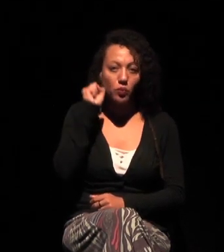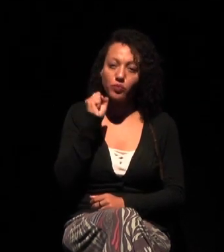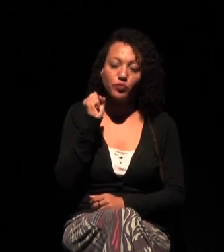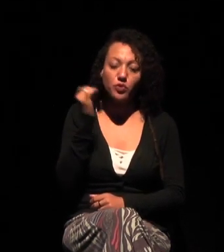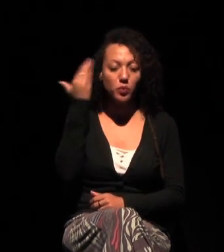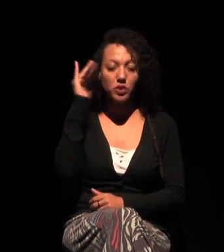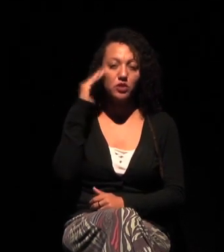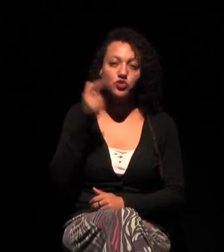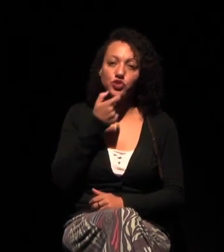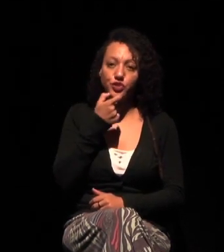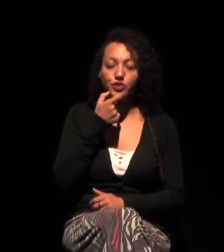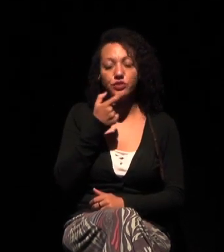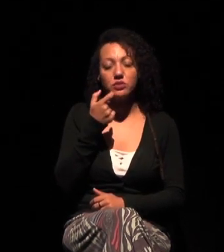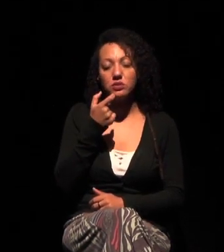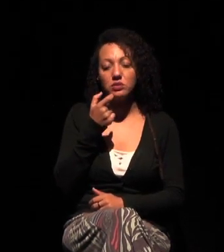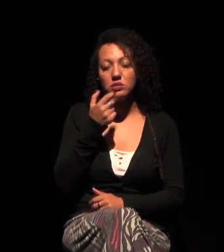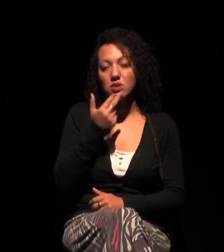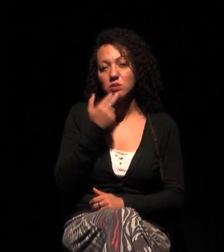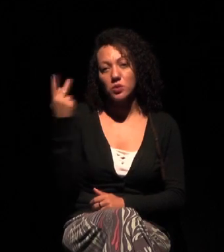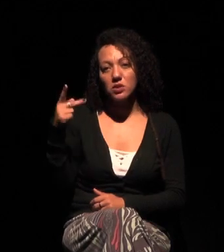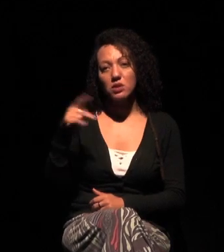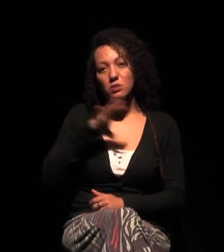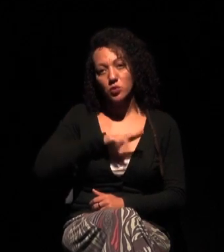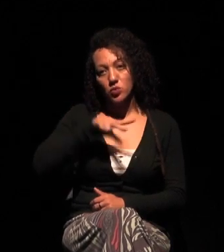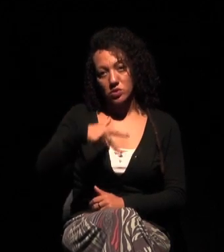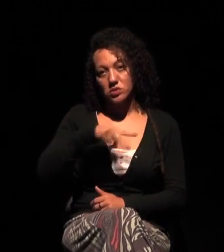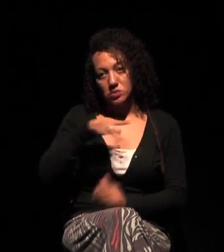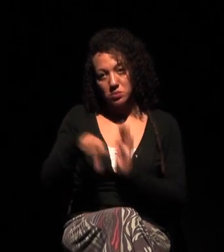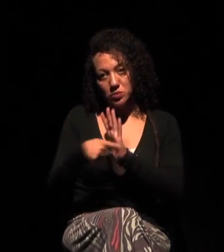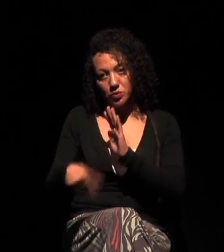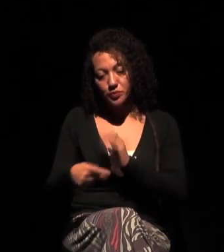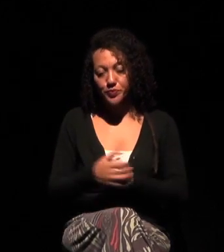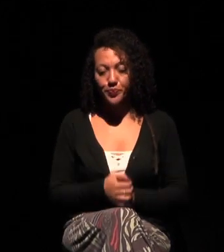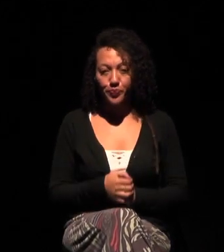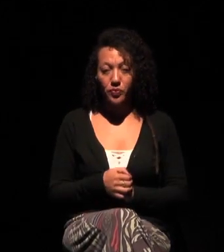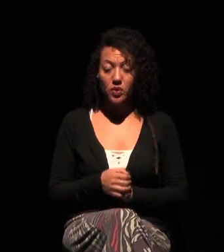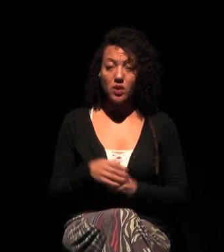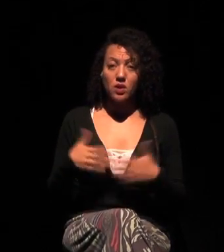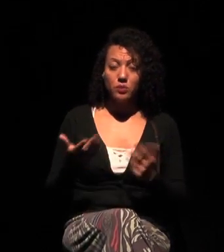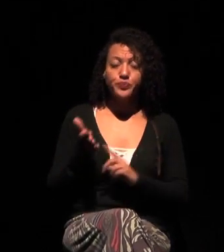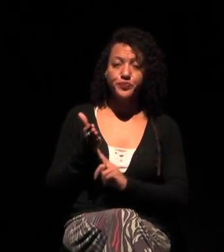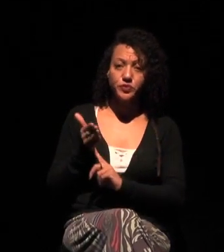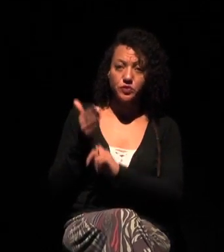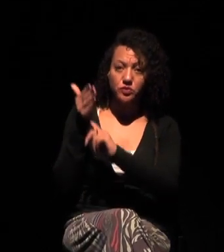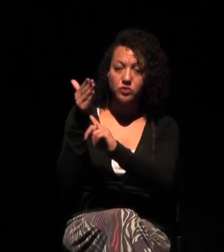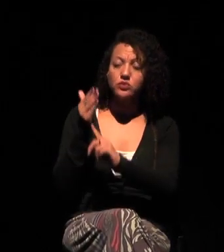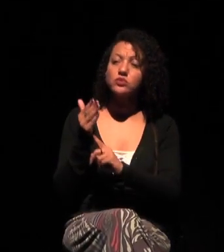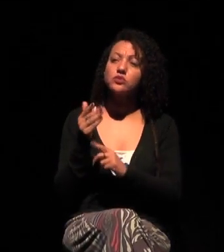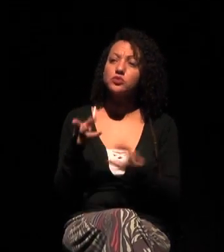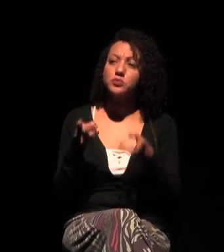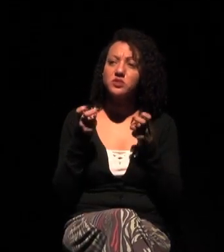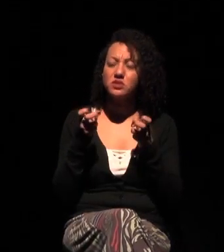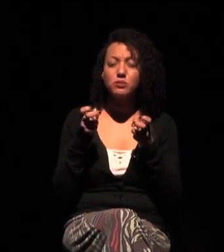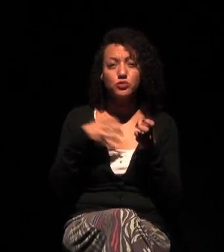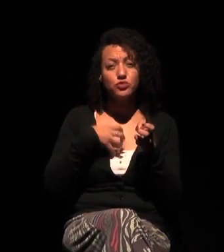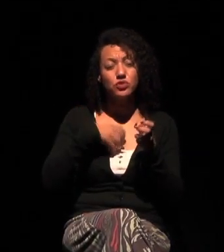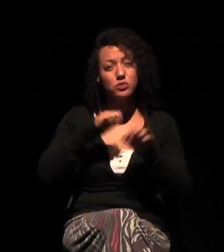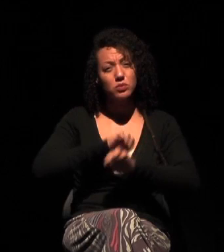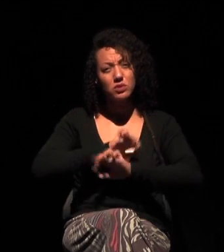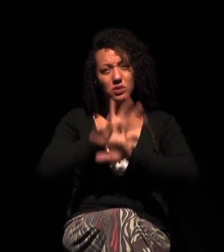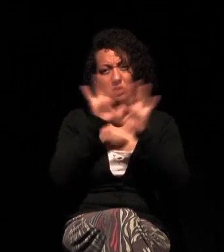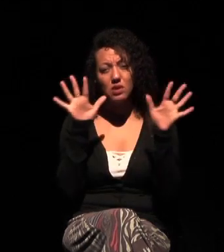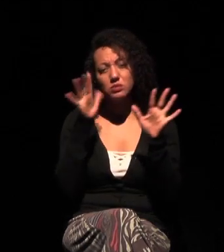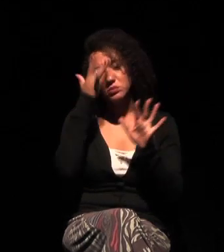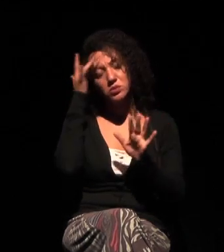questões foi mesma punição tecnológica portanto aquilo que aqui temos visto muito claramente os